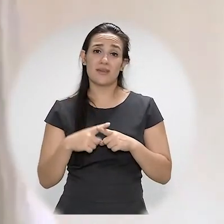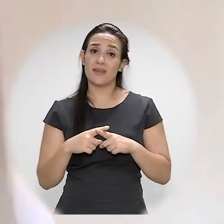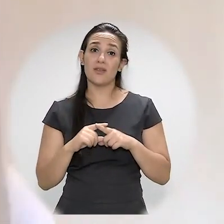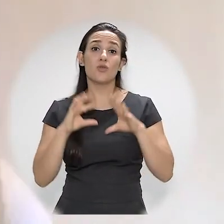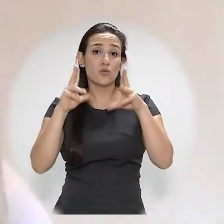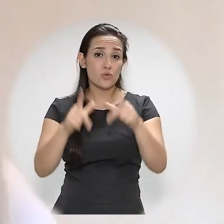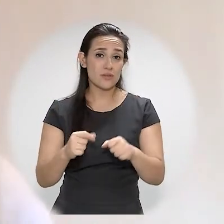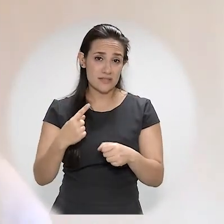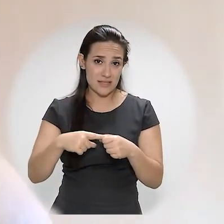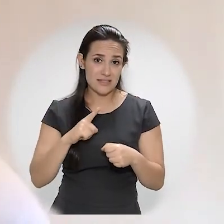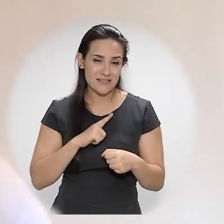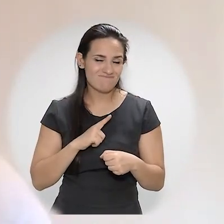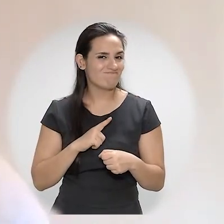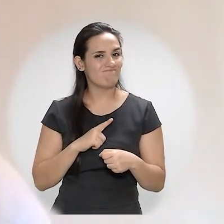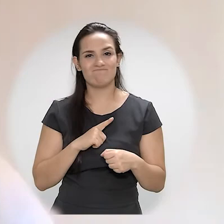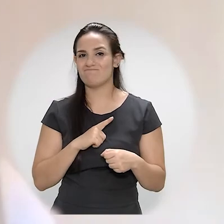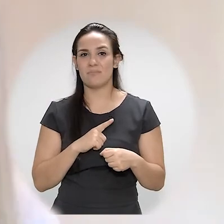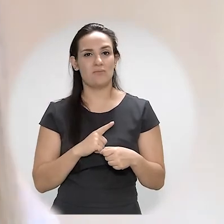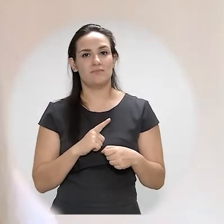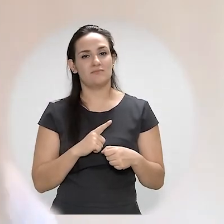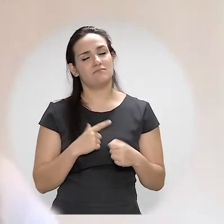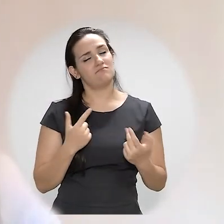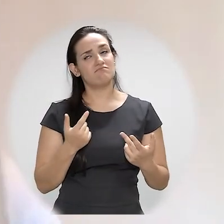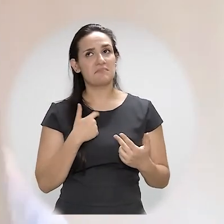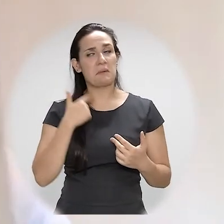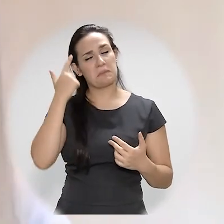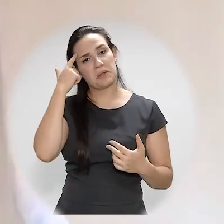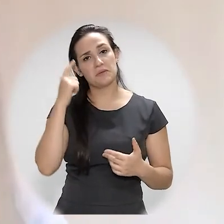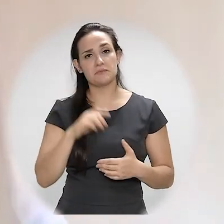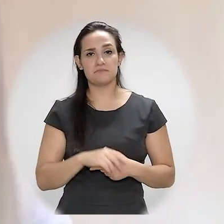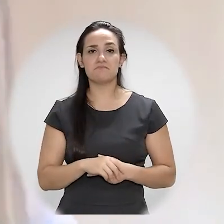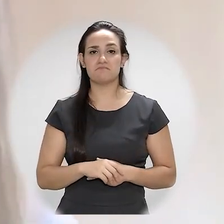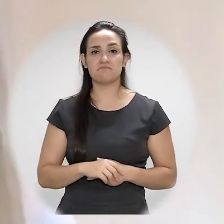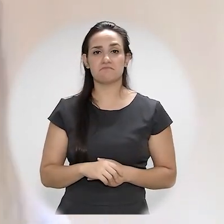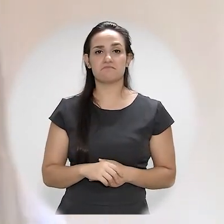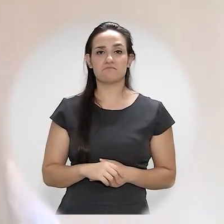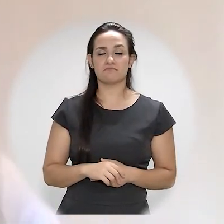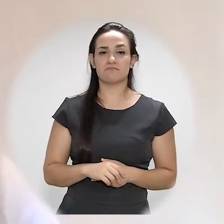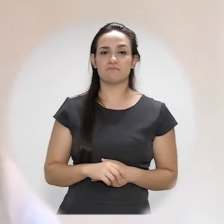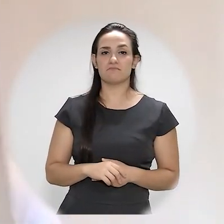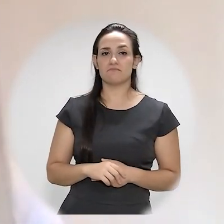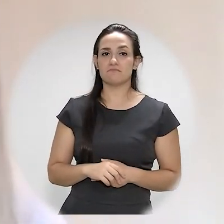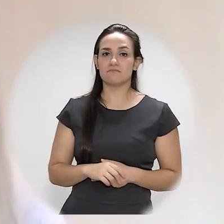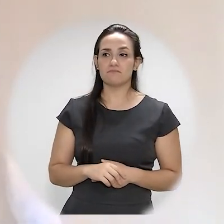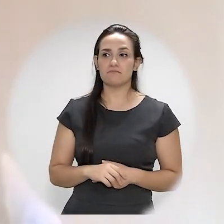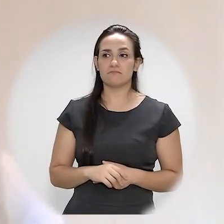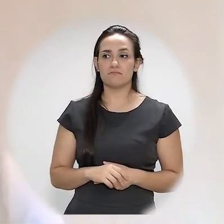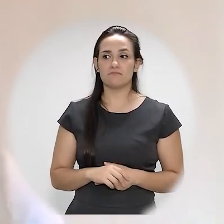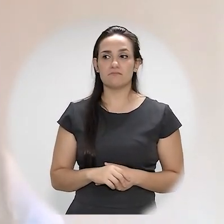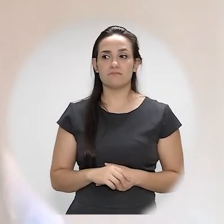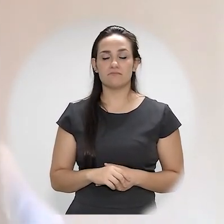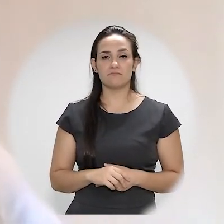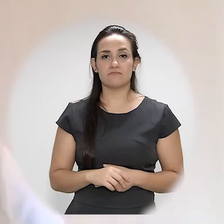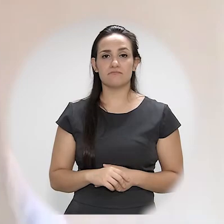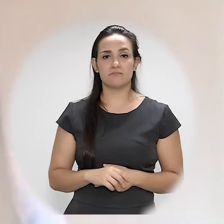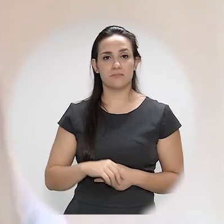é disponível em todas as cidades do Brasil. Então, eu acho que essa